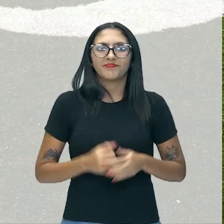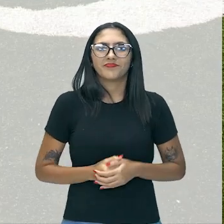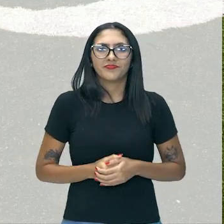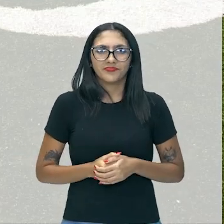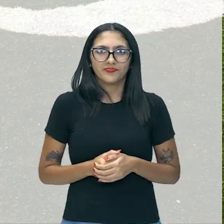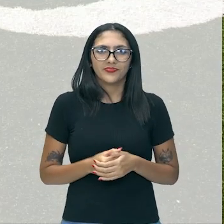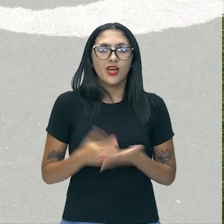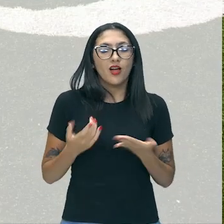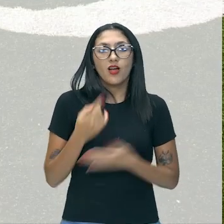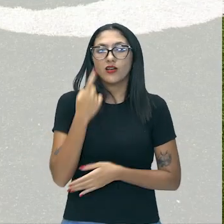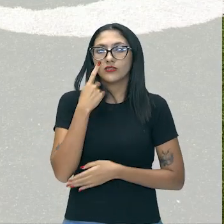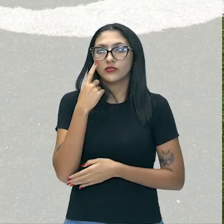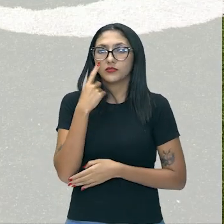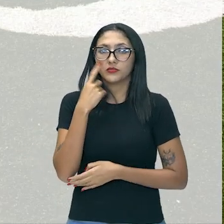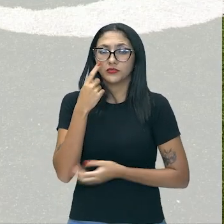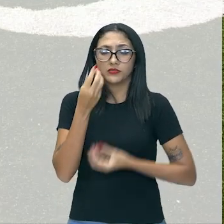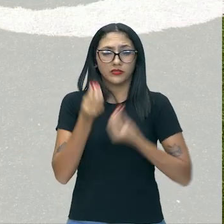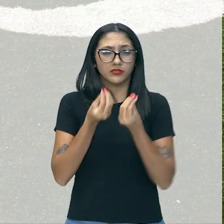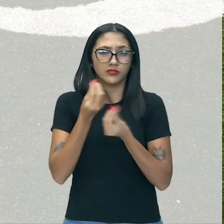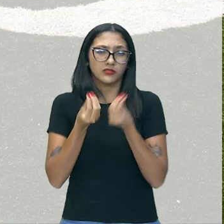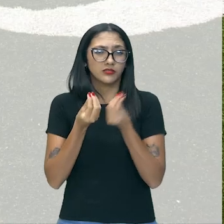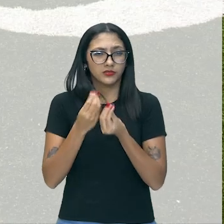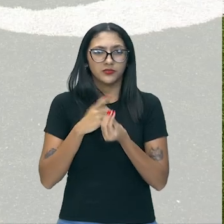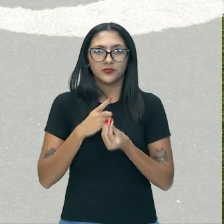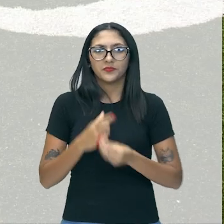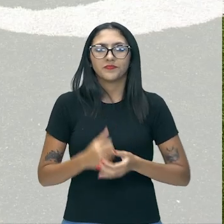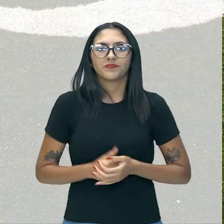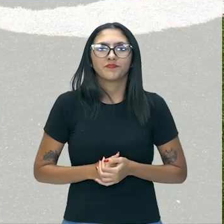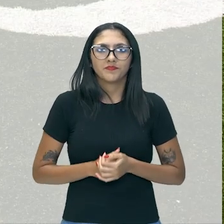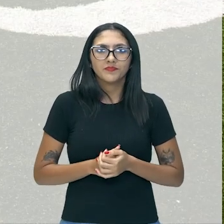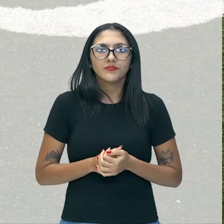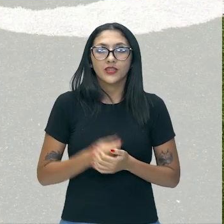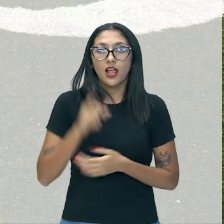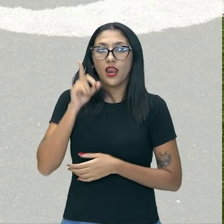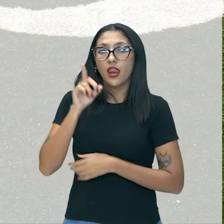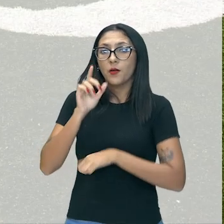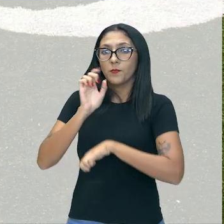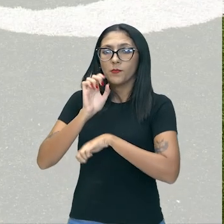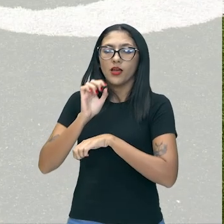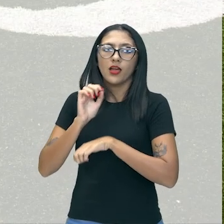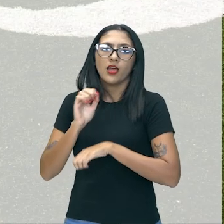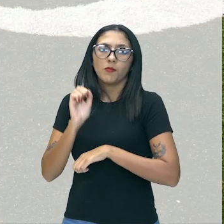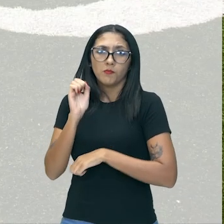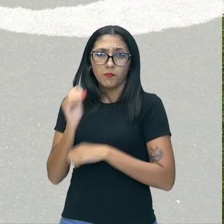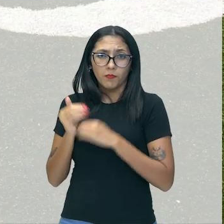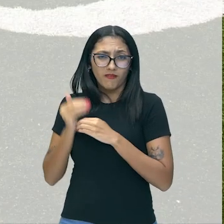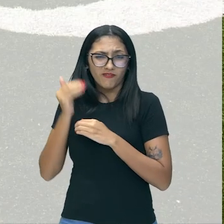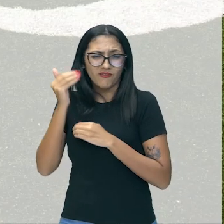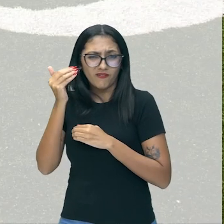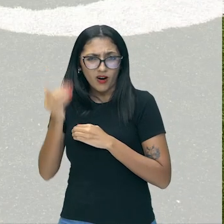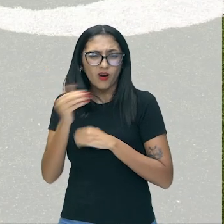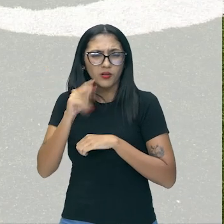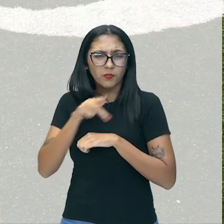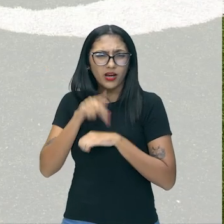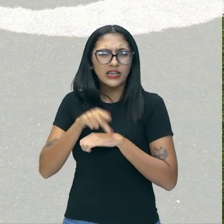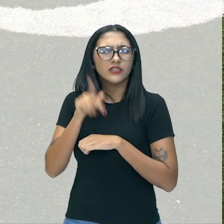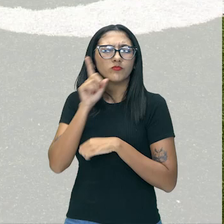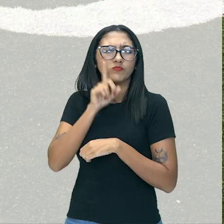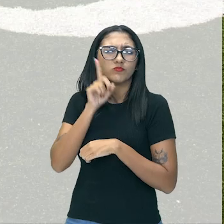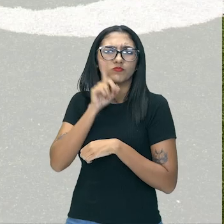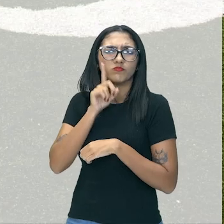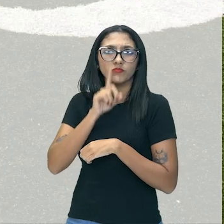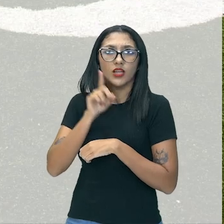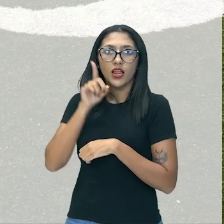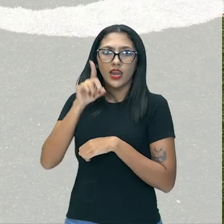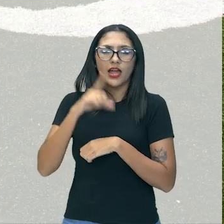pouco, né, sobre esse futebol americano. Então nos Estados Unidos, o que a gente conhece como futebol, lá